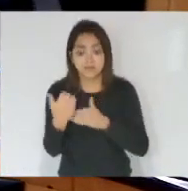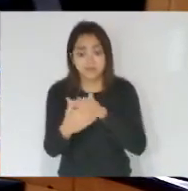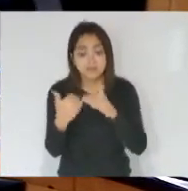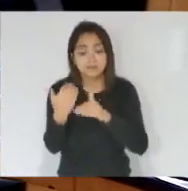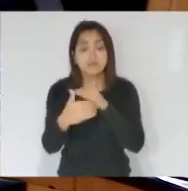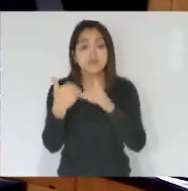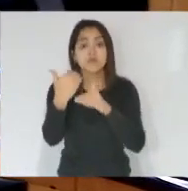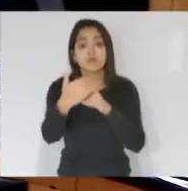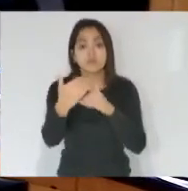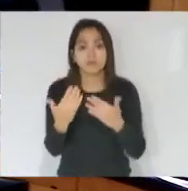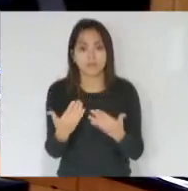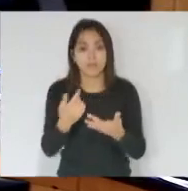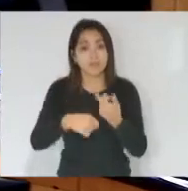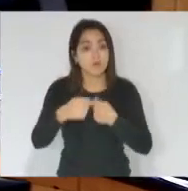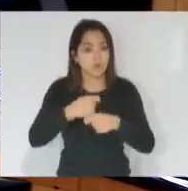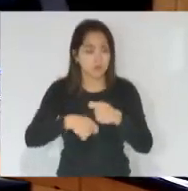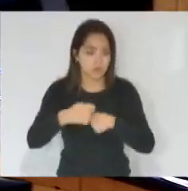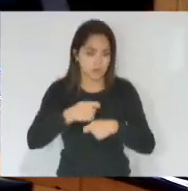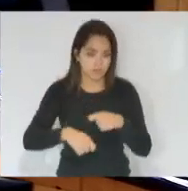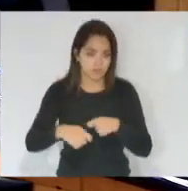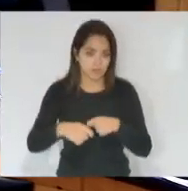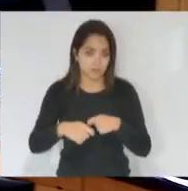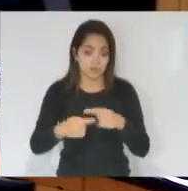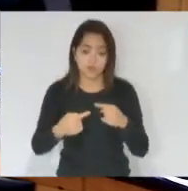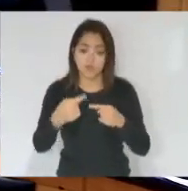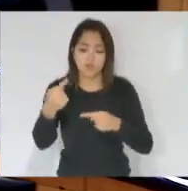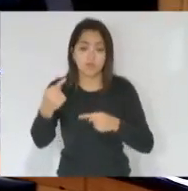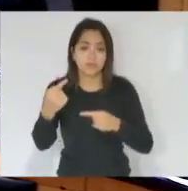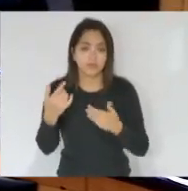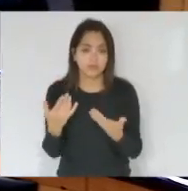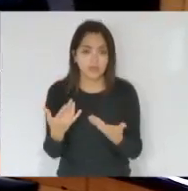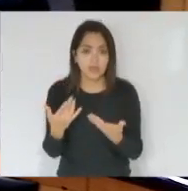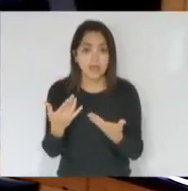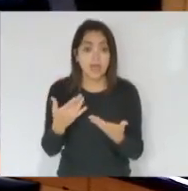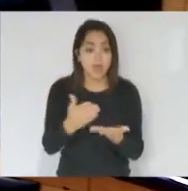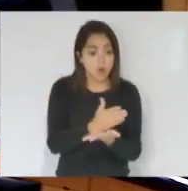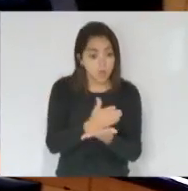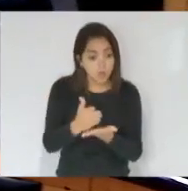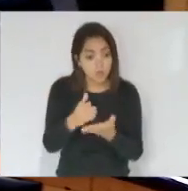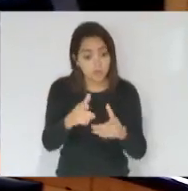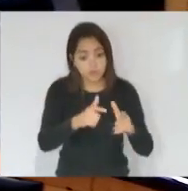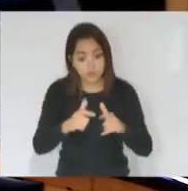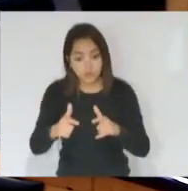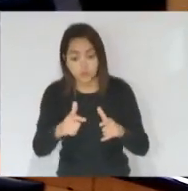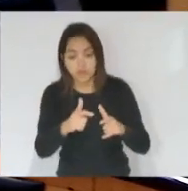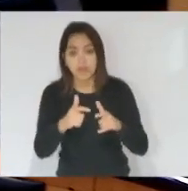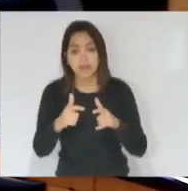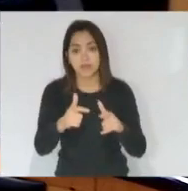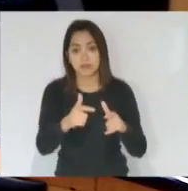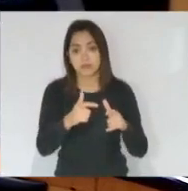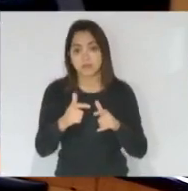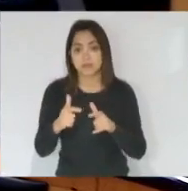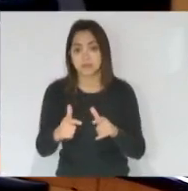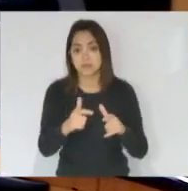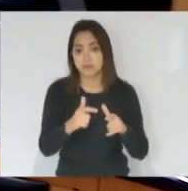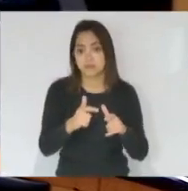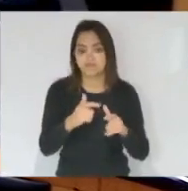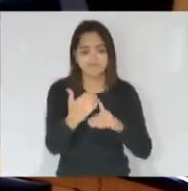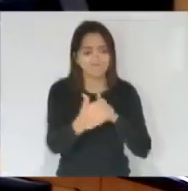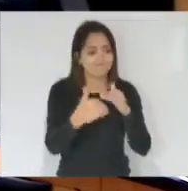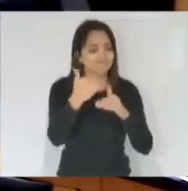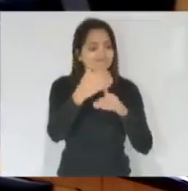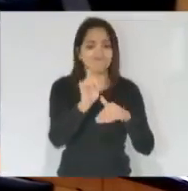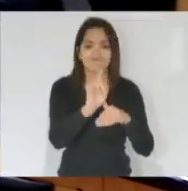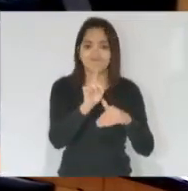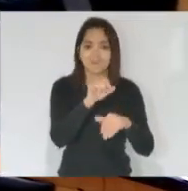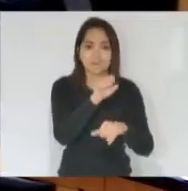desenvolvimento econômico do estado. Então, tem regiões que simplesmente não se desenvolvem ou